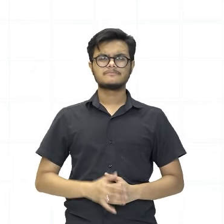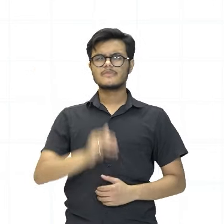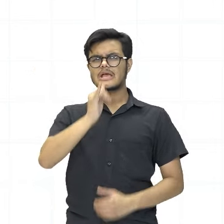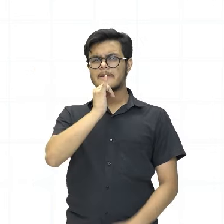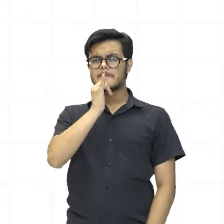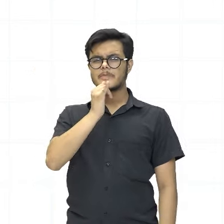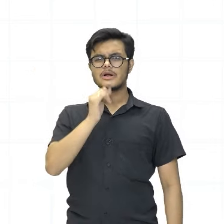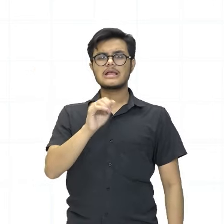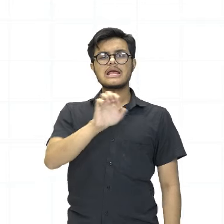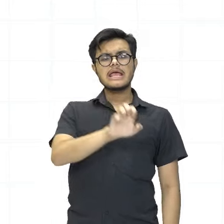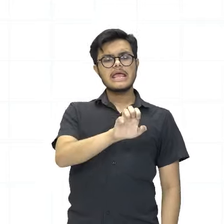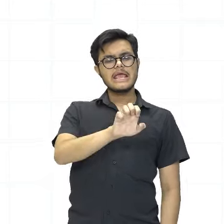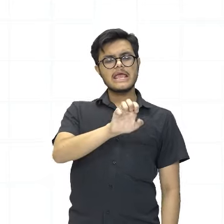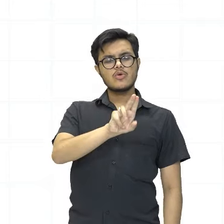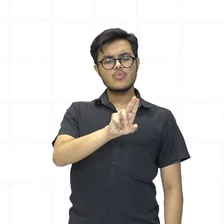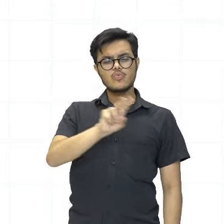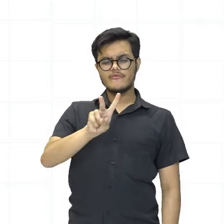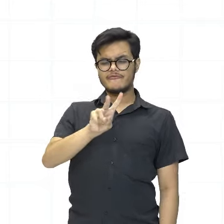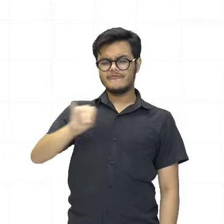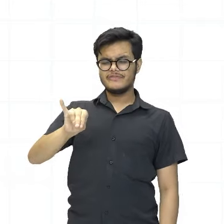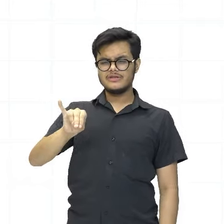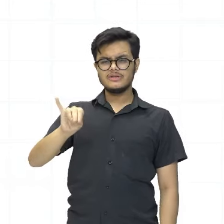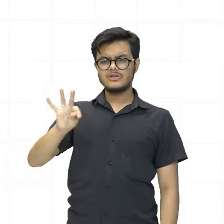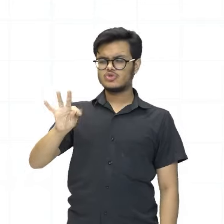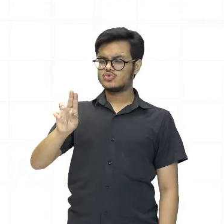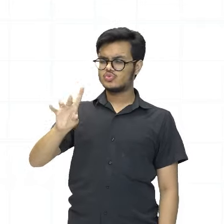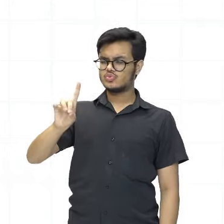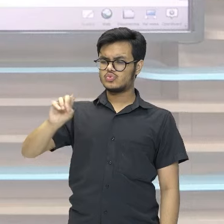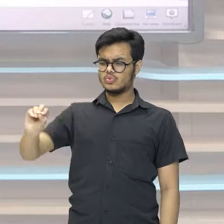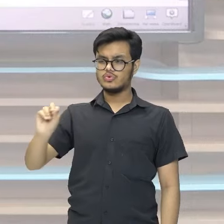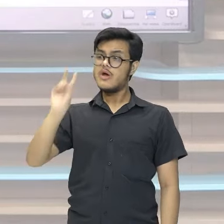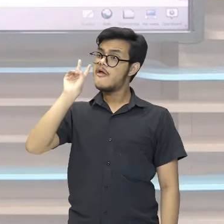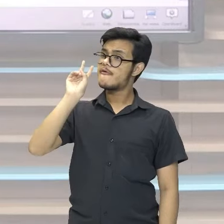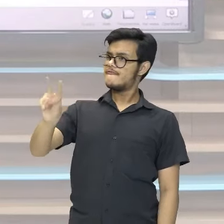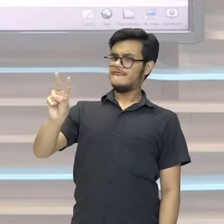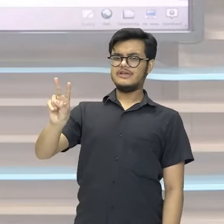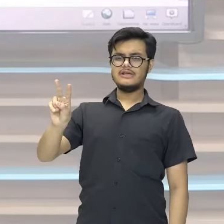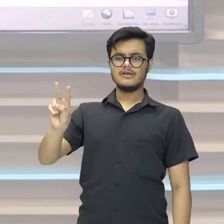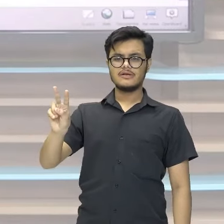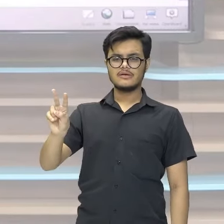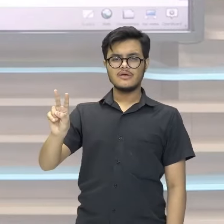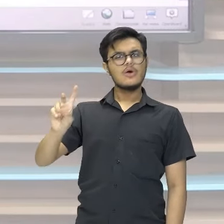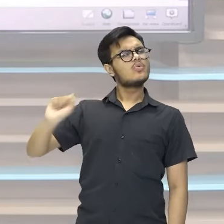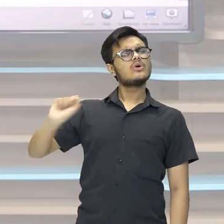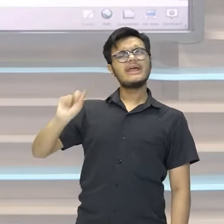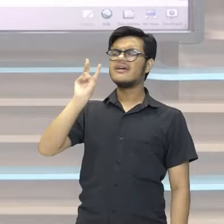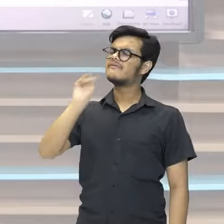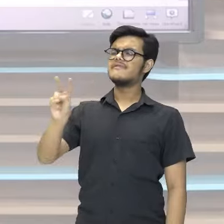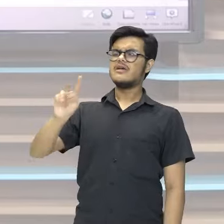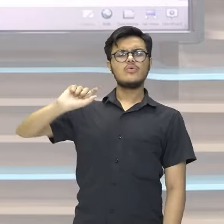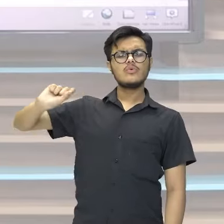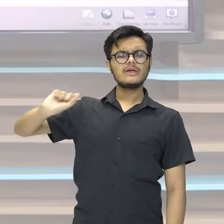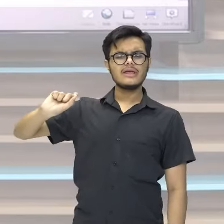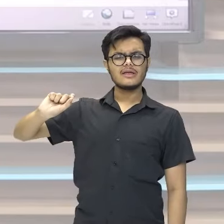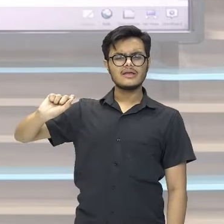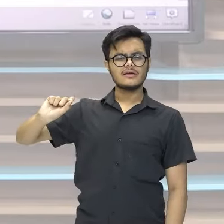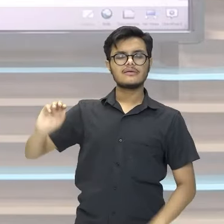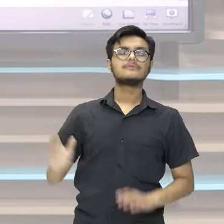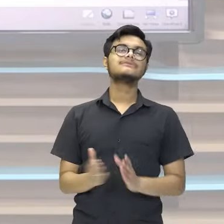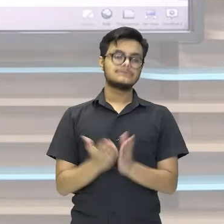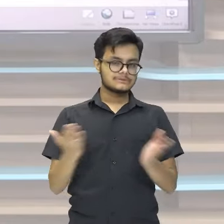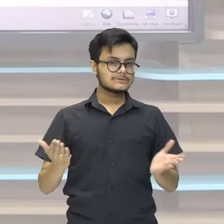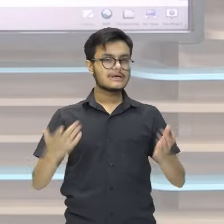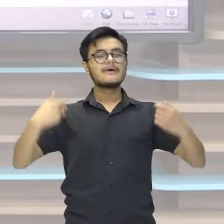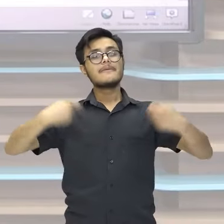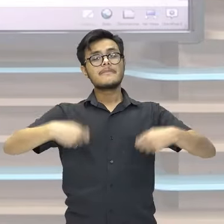vi você vai se questionar viu o quê é necessário dizer o que você viu então ã observa que é